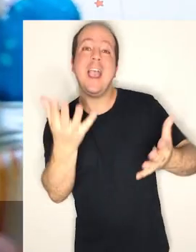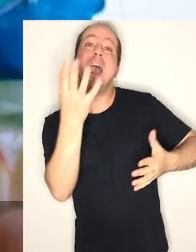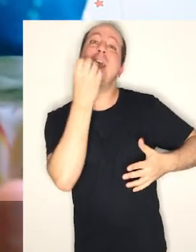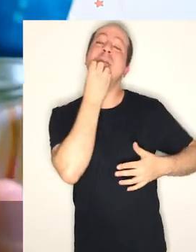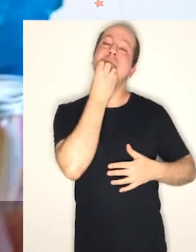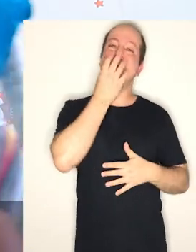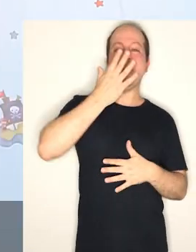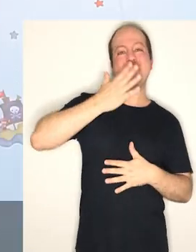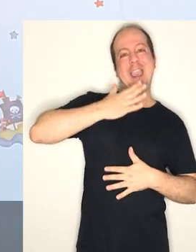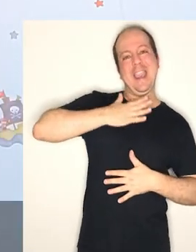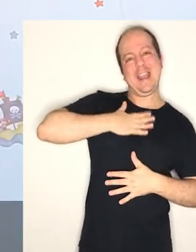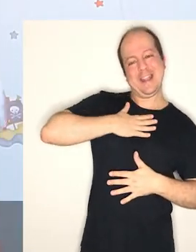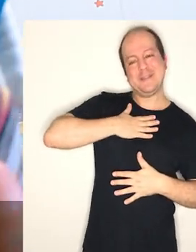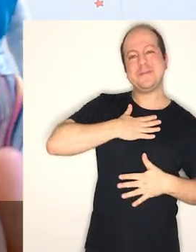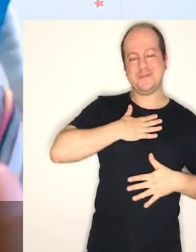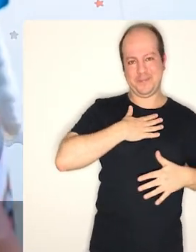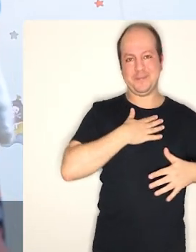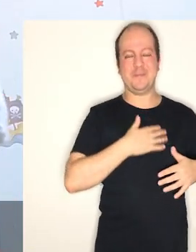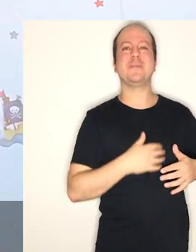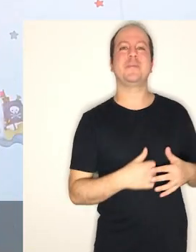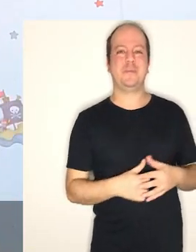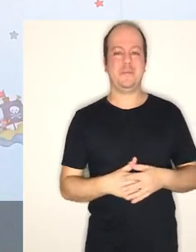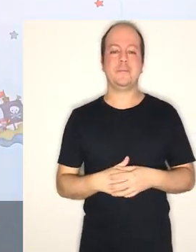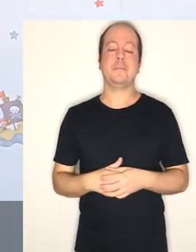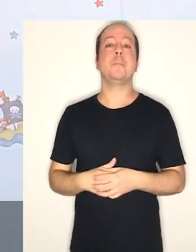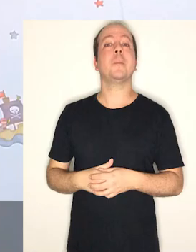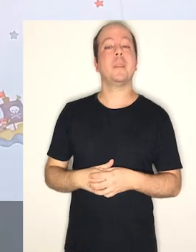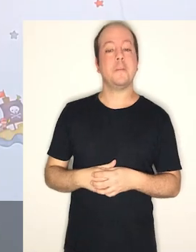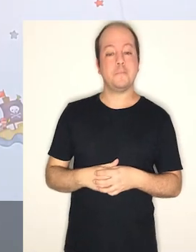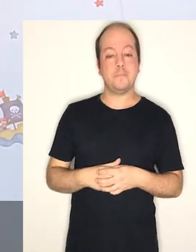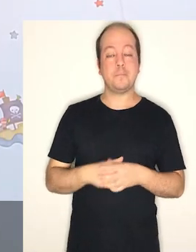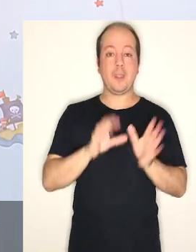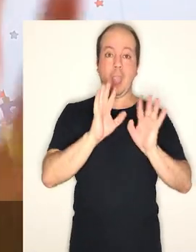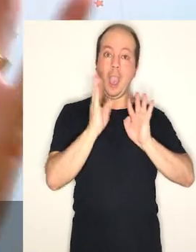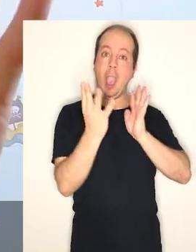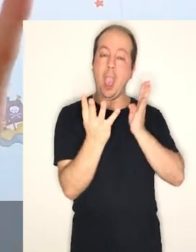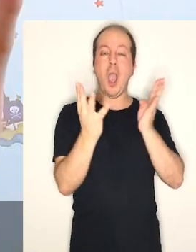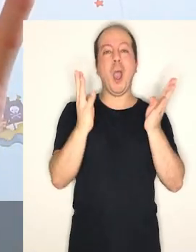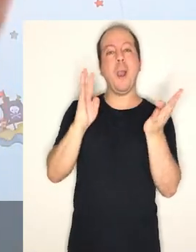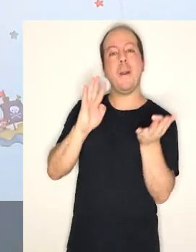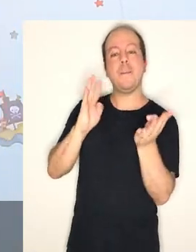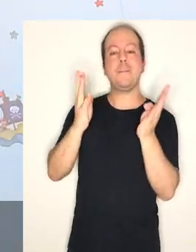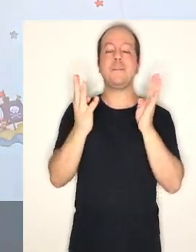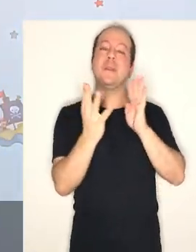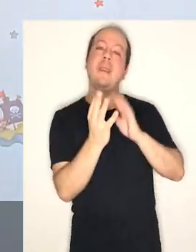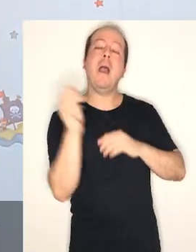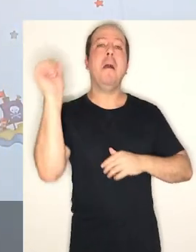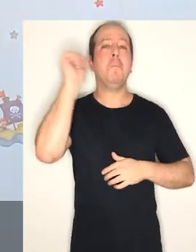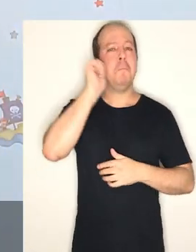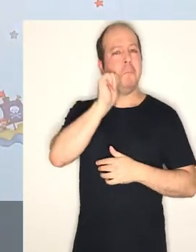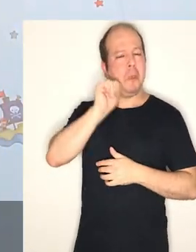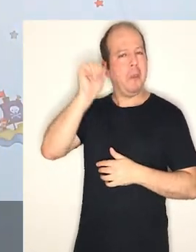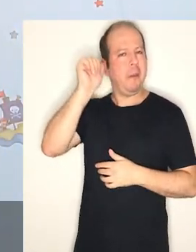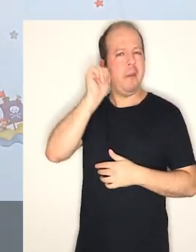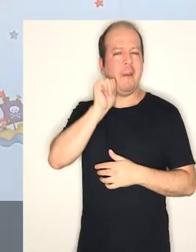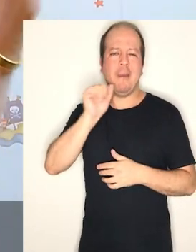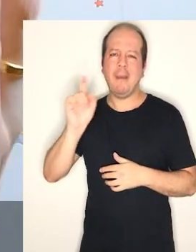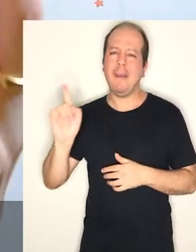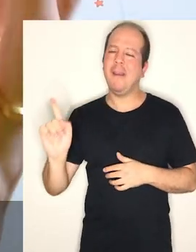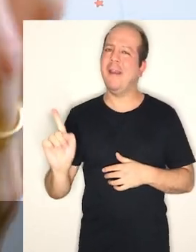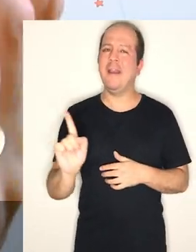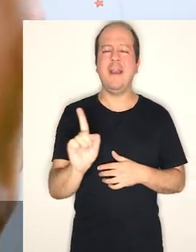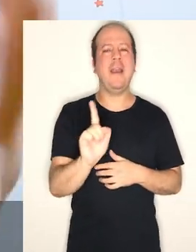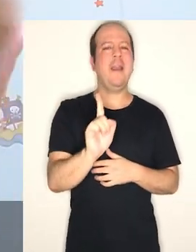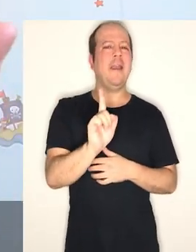encarnada que eu te dei, meu bem. A roda, essa menina